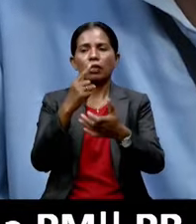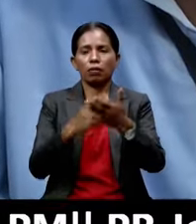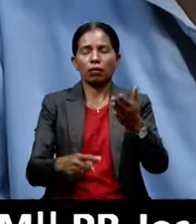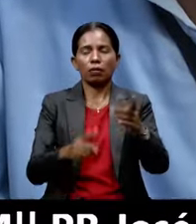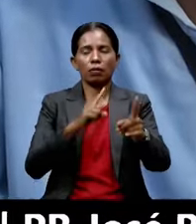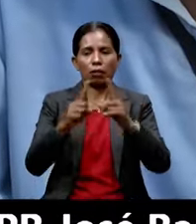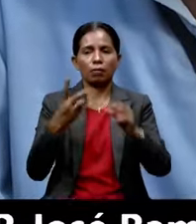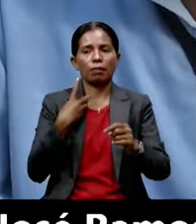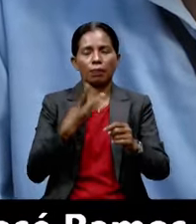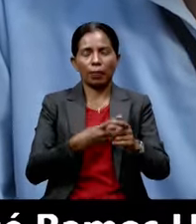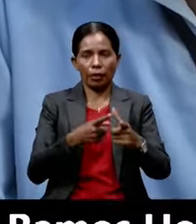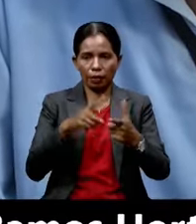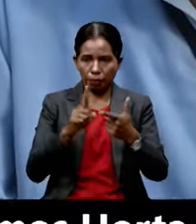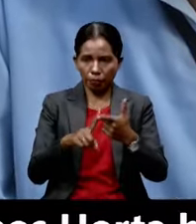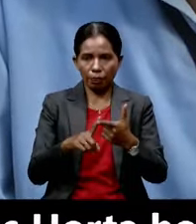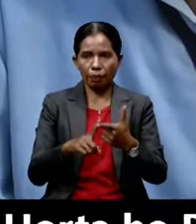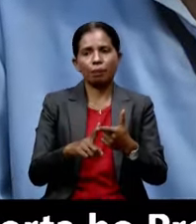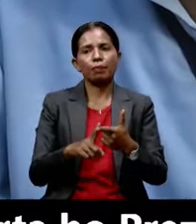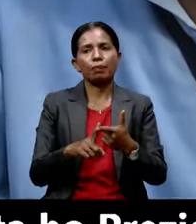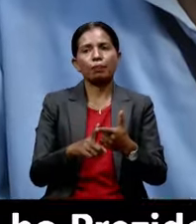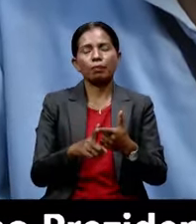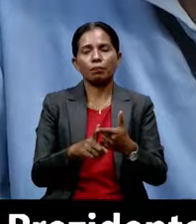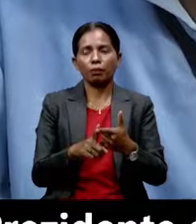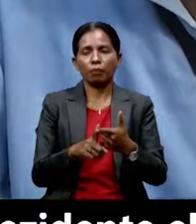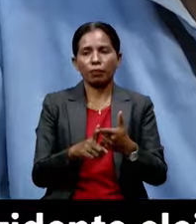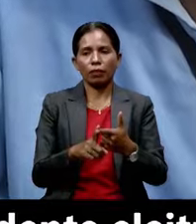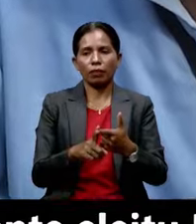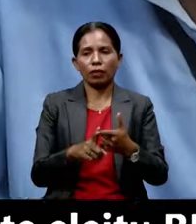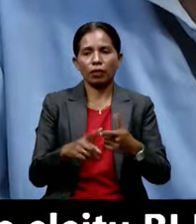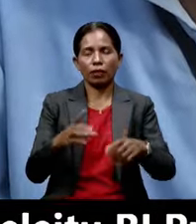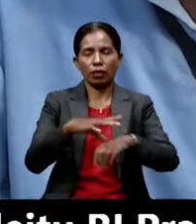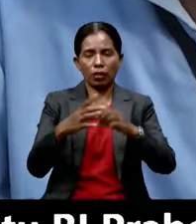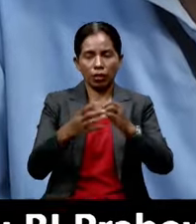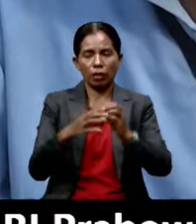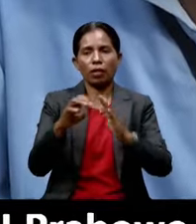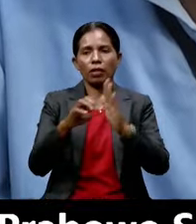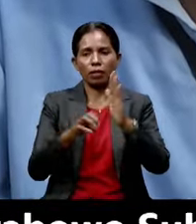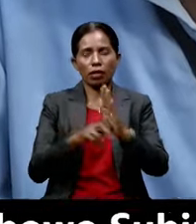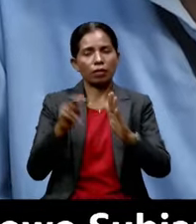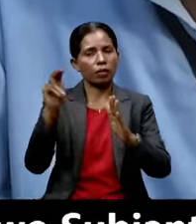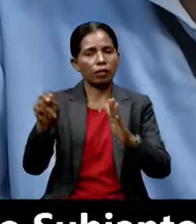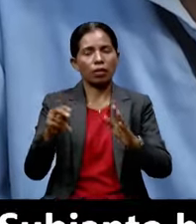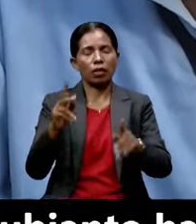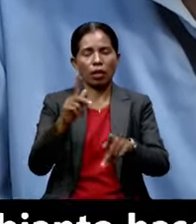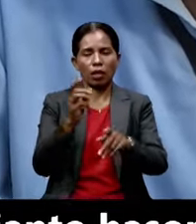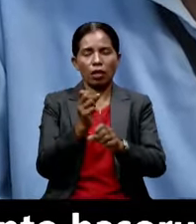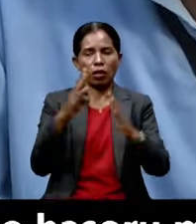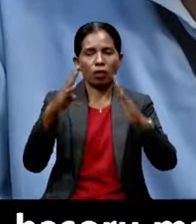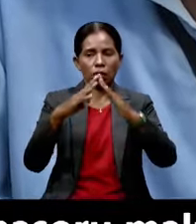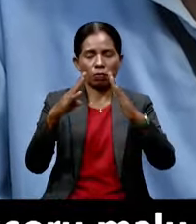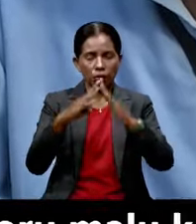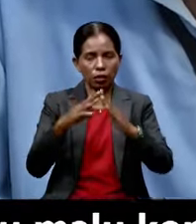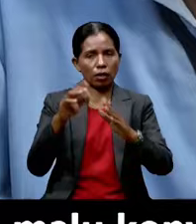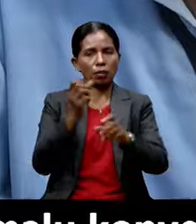explica Miami. No né, mos, ia. Raída, né? Estado União. Mas uma cidade que vamos construir, né? Lá o estado não fosse